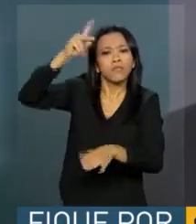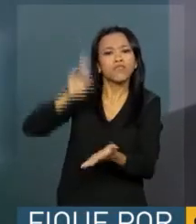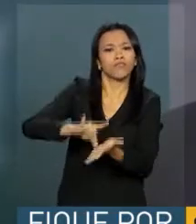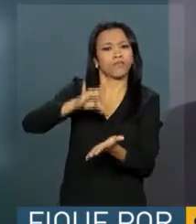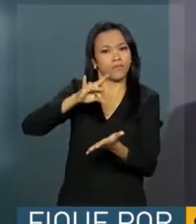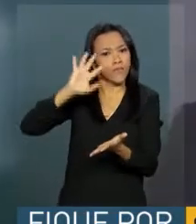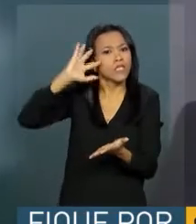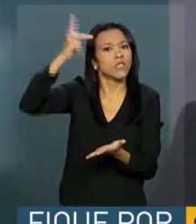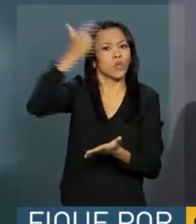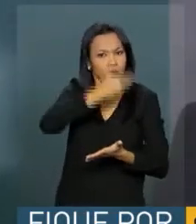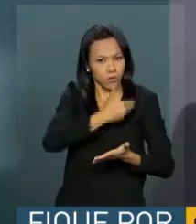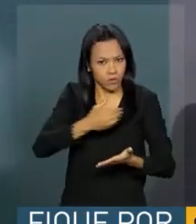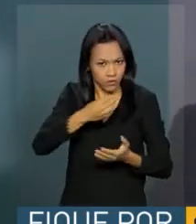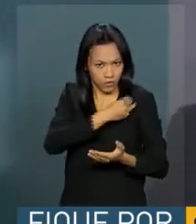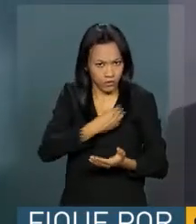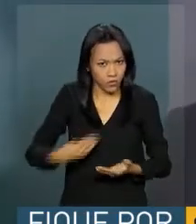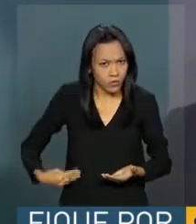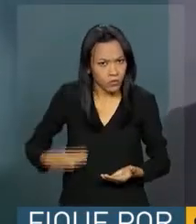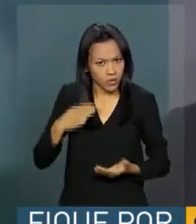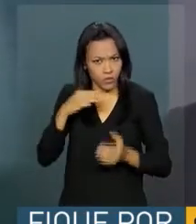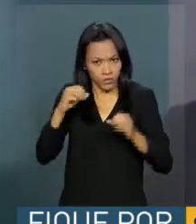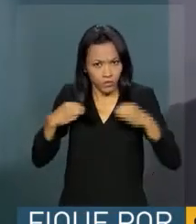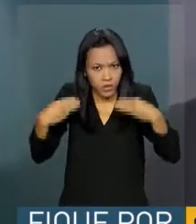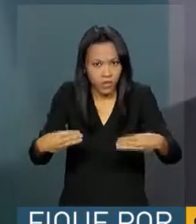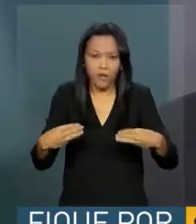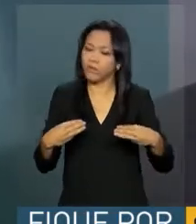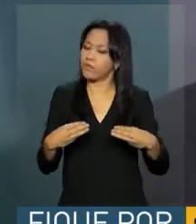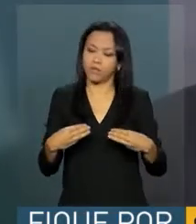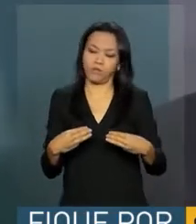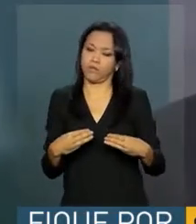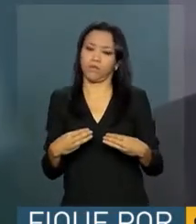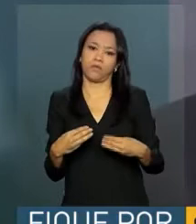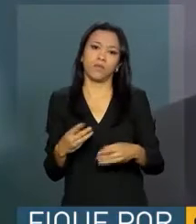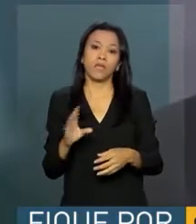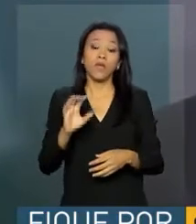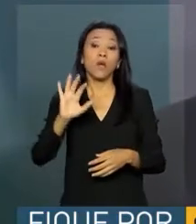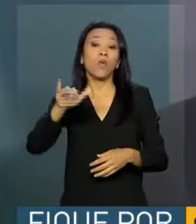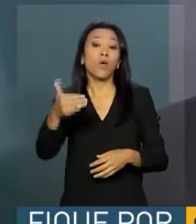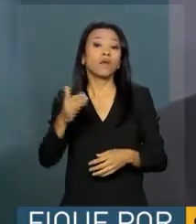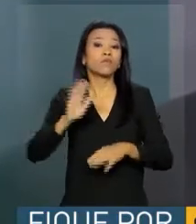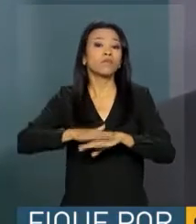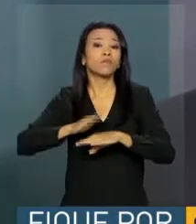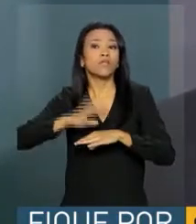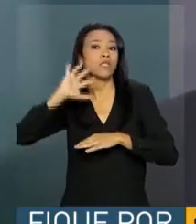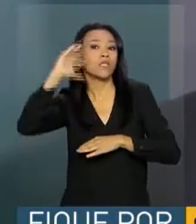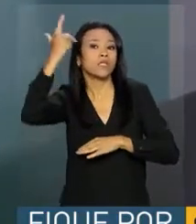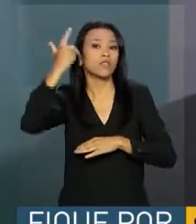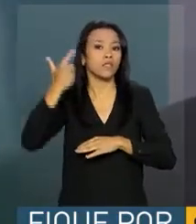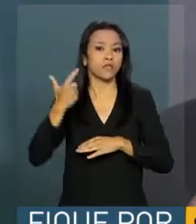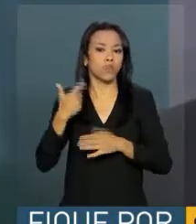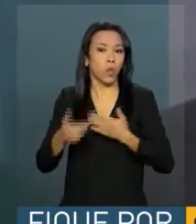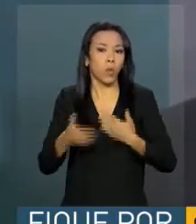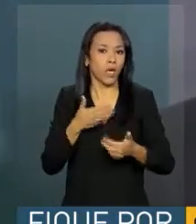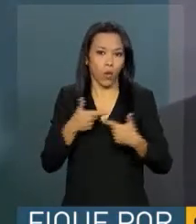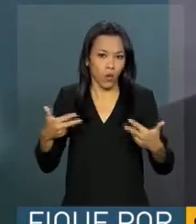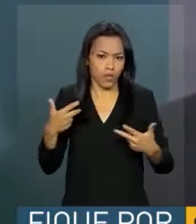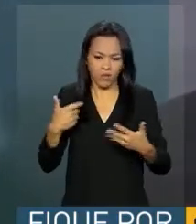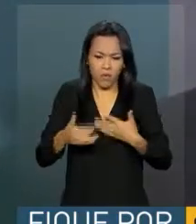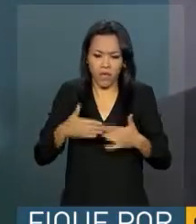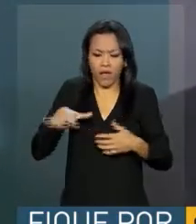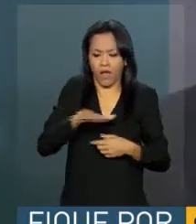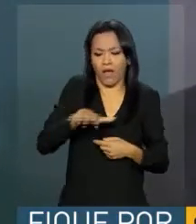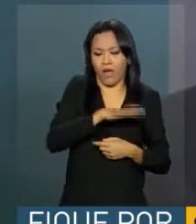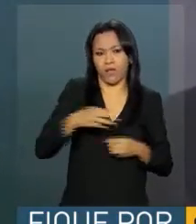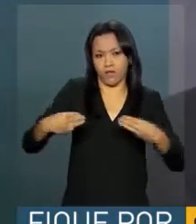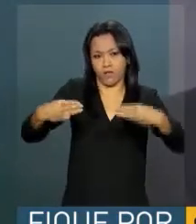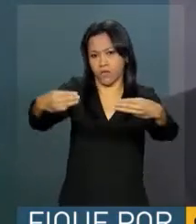portanto não são divulgações oficiais. É isso que eu sempre digo. No momento de se tomar uma decisão qualquer, sempre, em qualquer área,